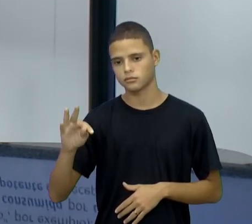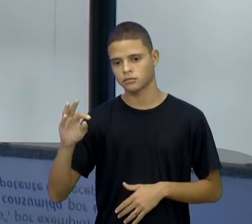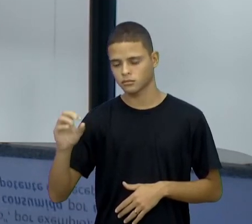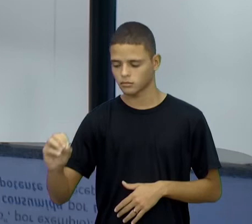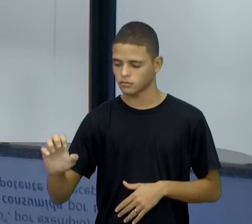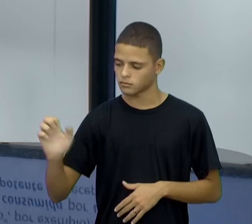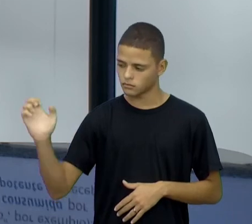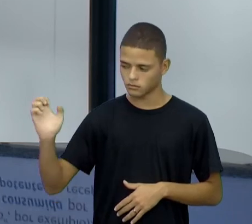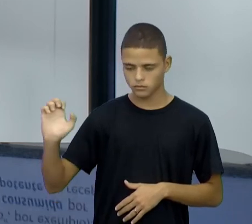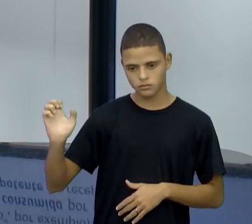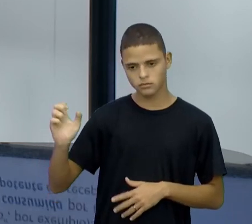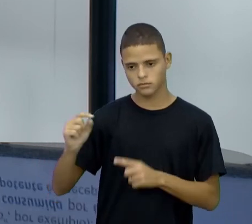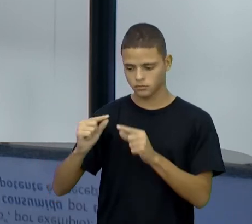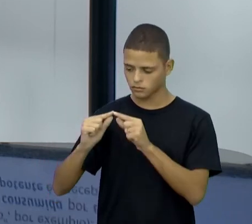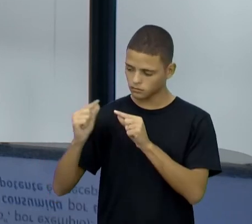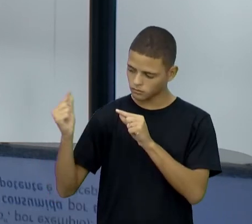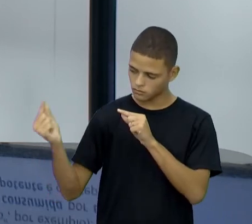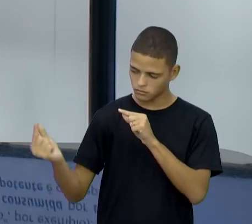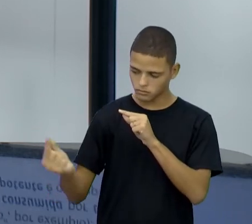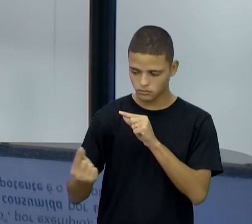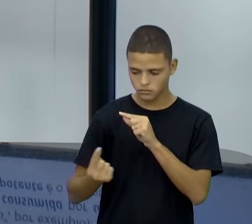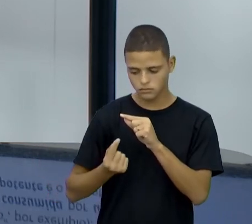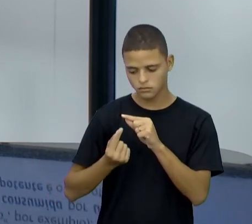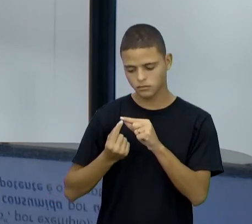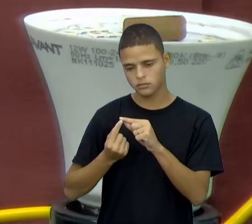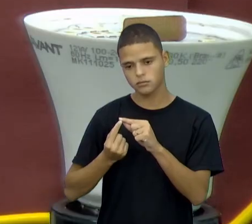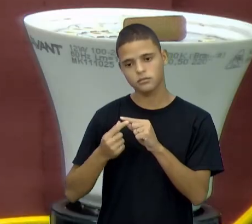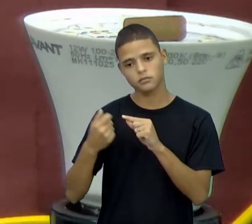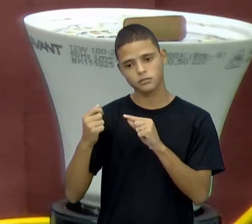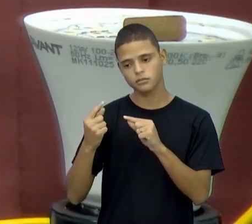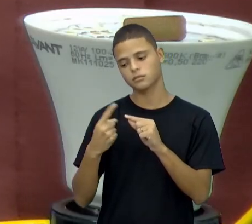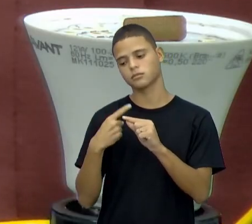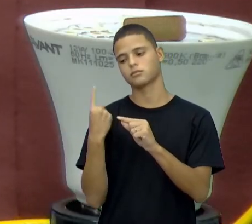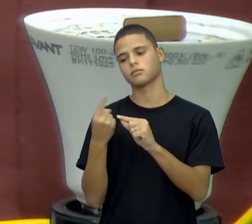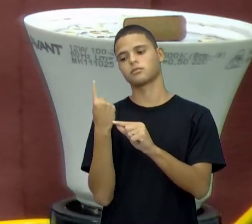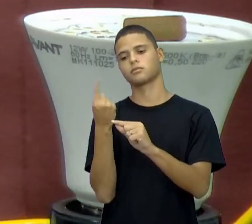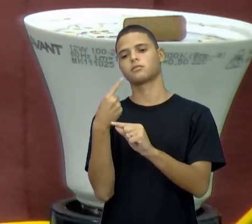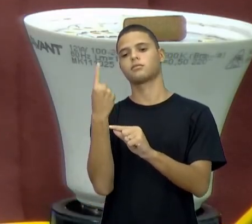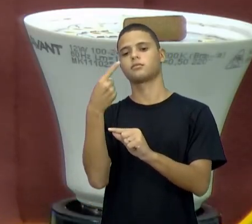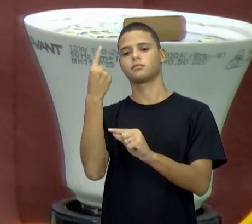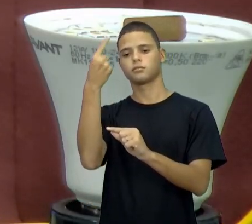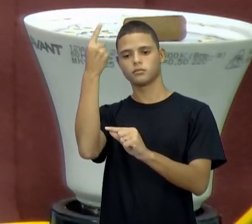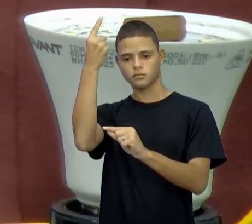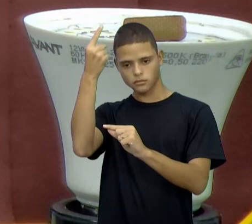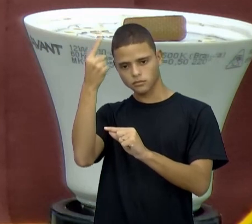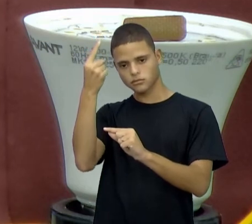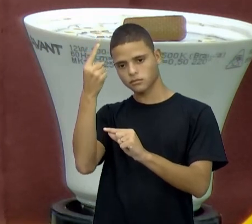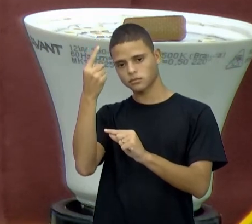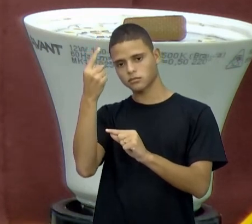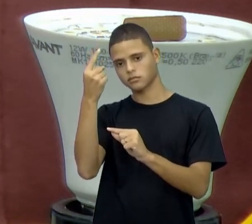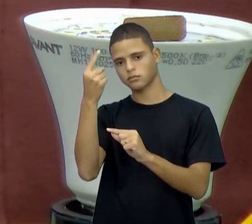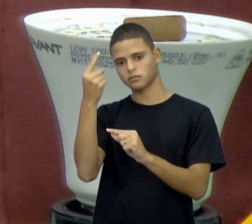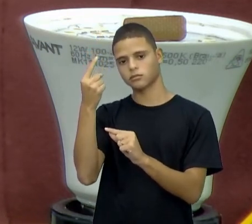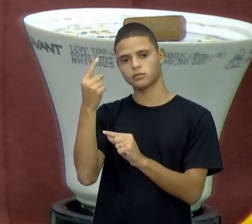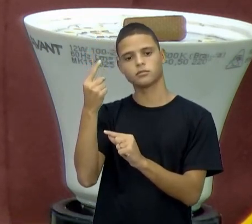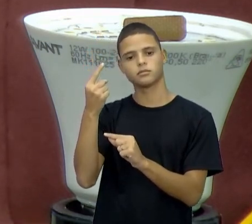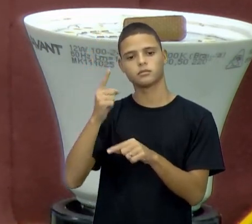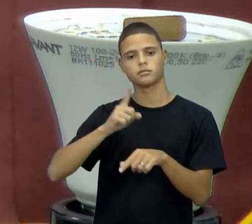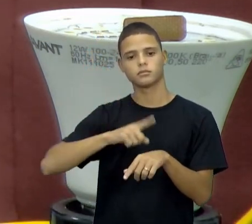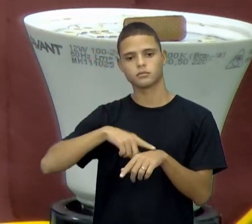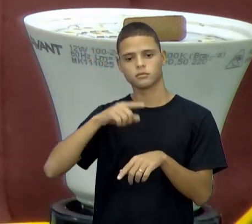está correndo aqui, chega aqui, ele tem que atravessar esse filamento que está aqui. Então, ao atravessar esse